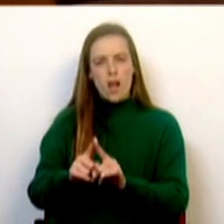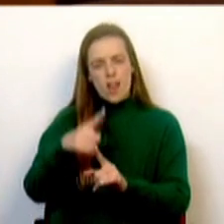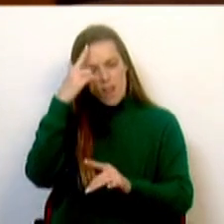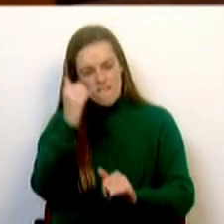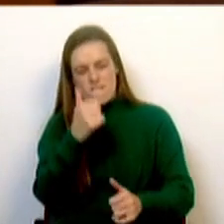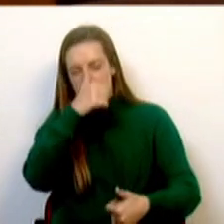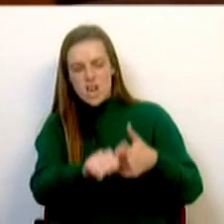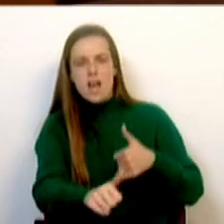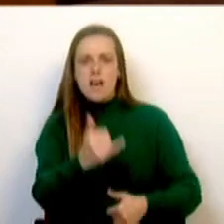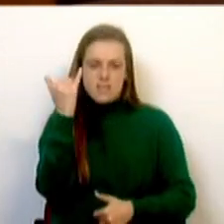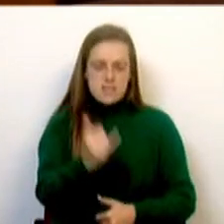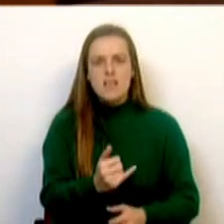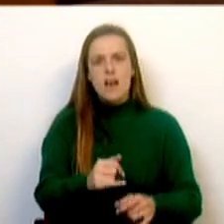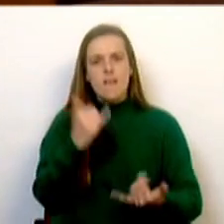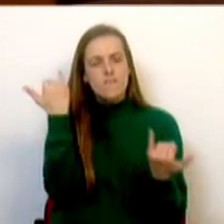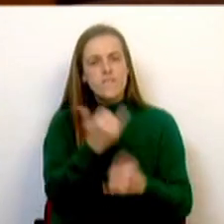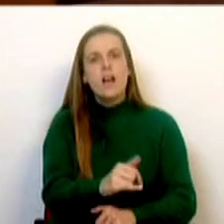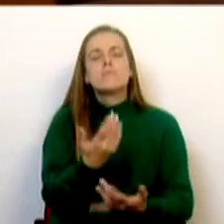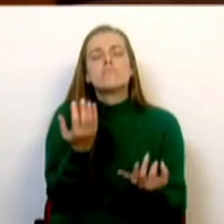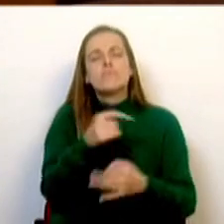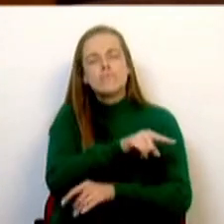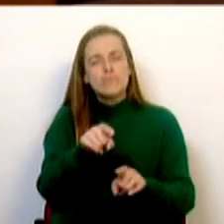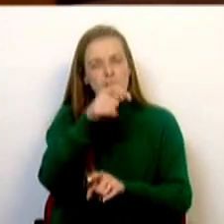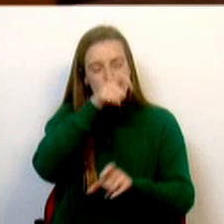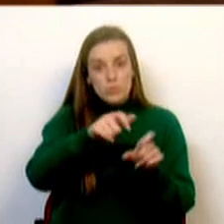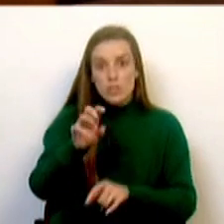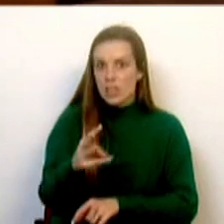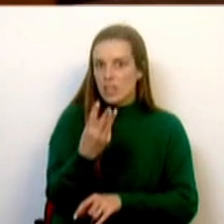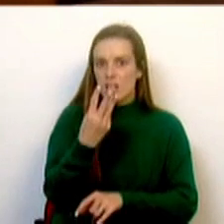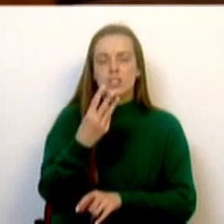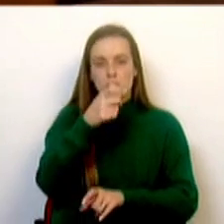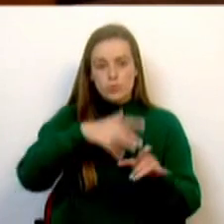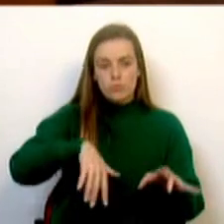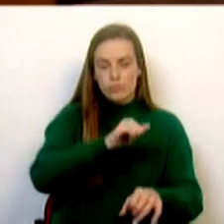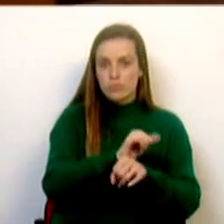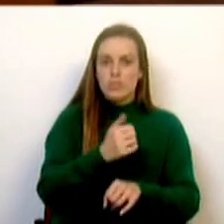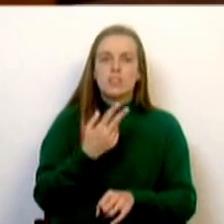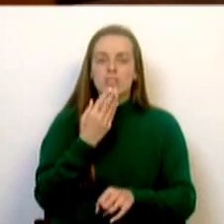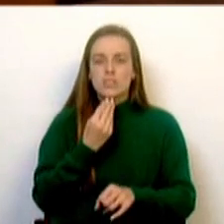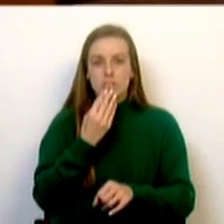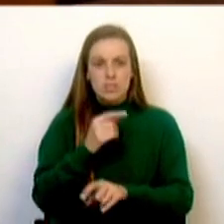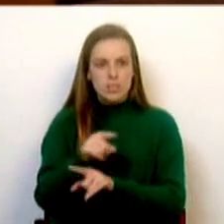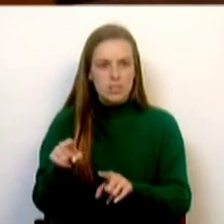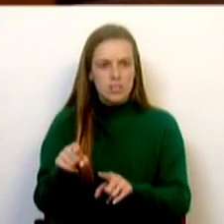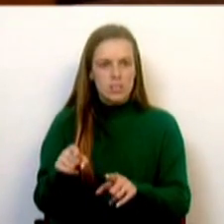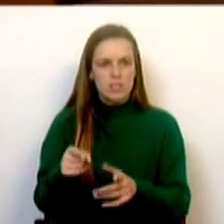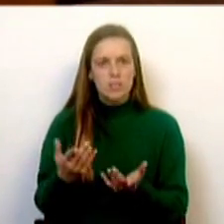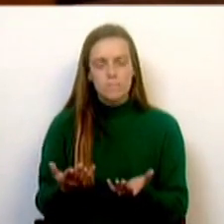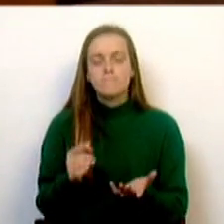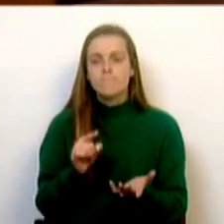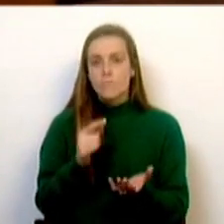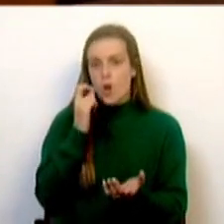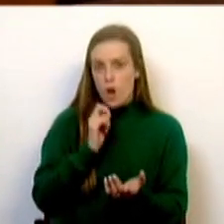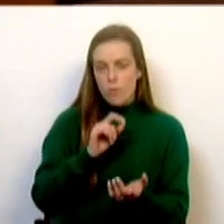numa matança indiscriminada de que o assassinato dos 3 reféns israelitas é paradigmático.